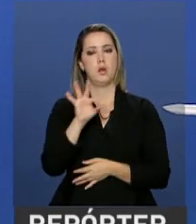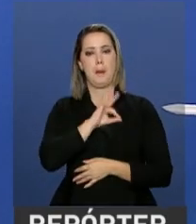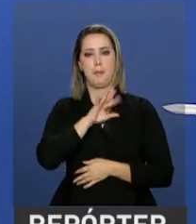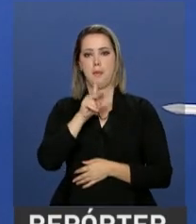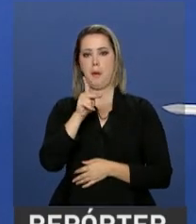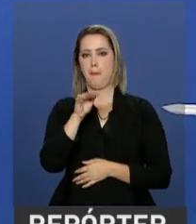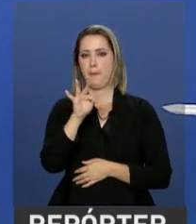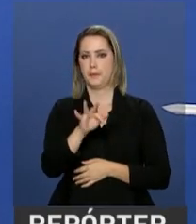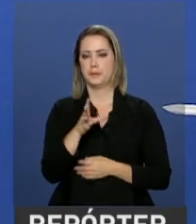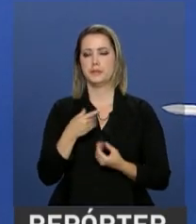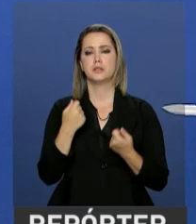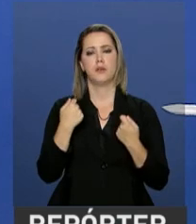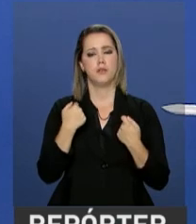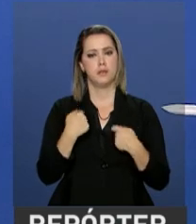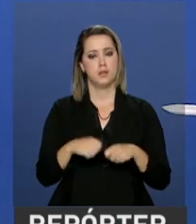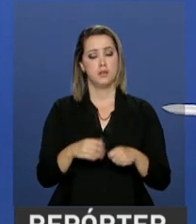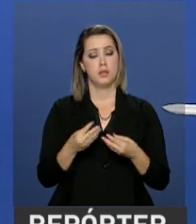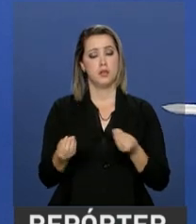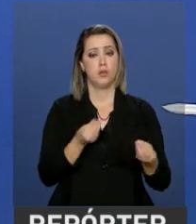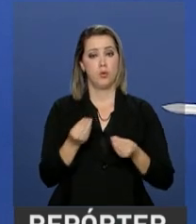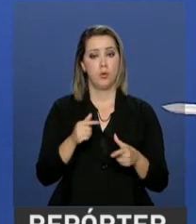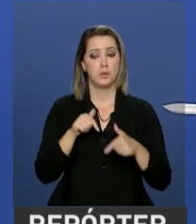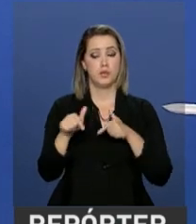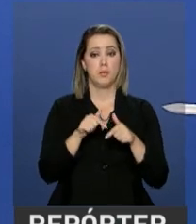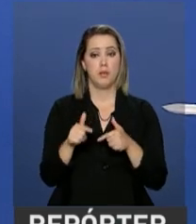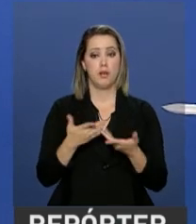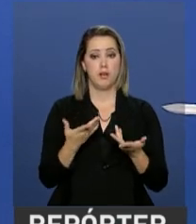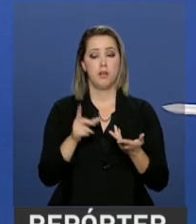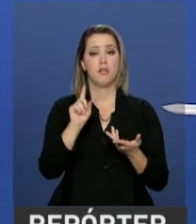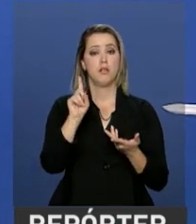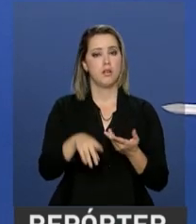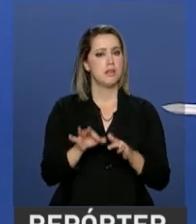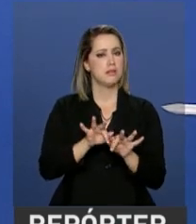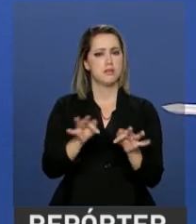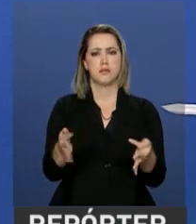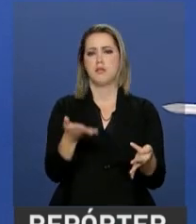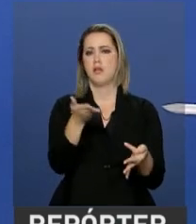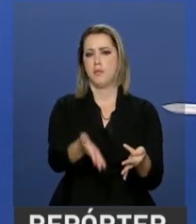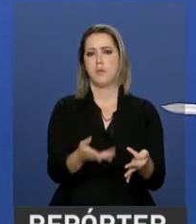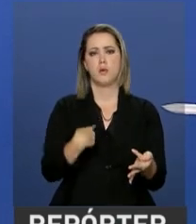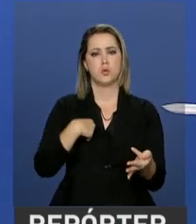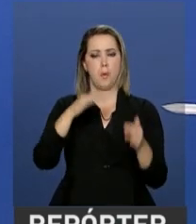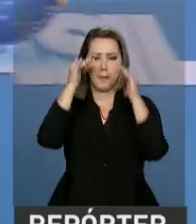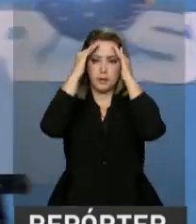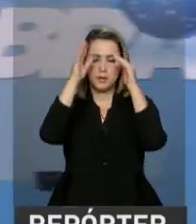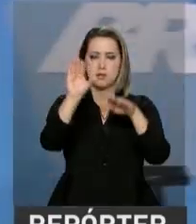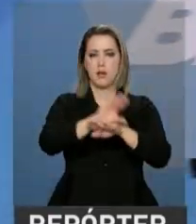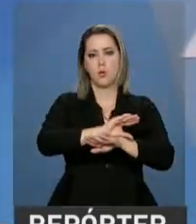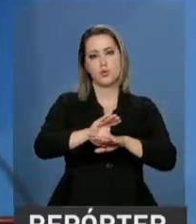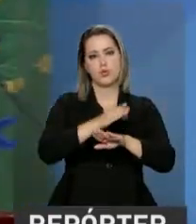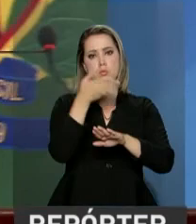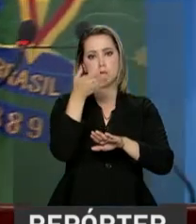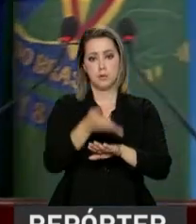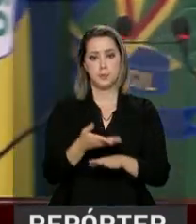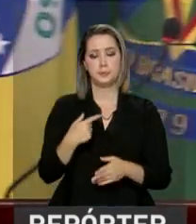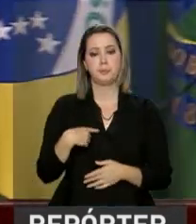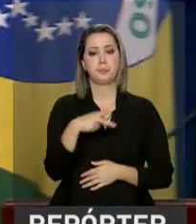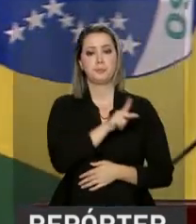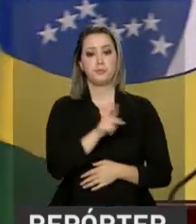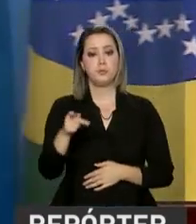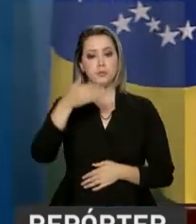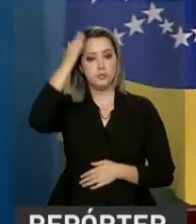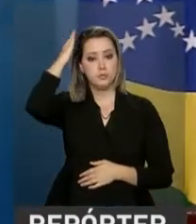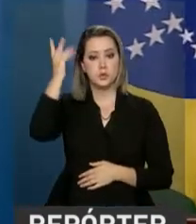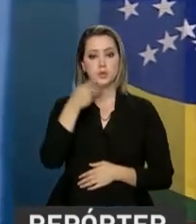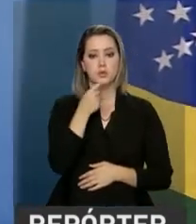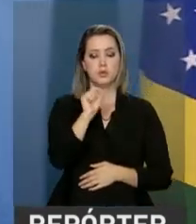meios necessários à sua operação é simplesmente cumprir a Constituição. O presidente Michel Temer ainda